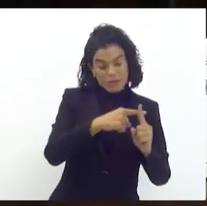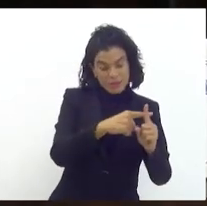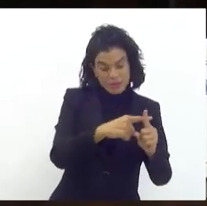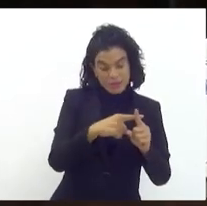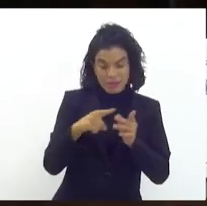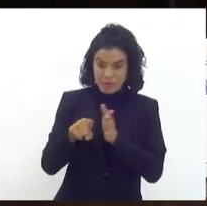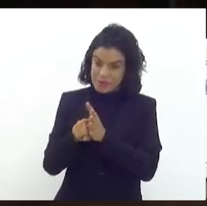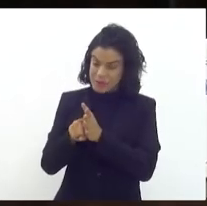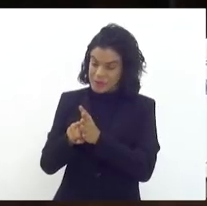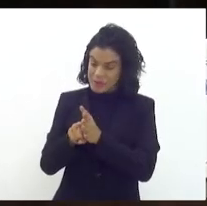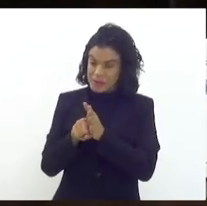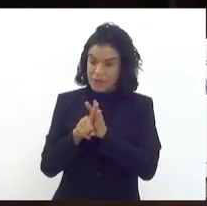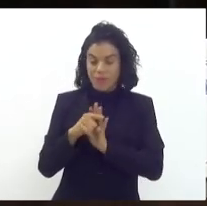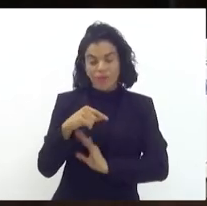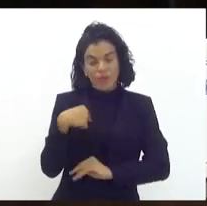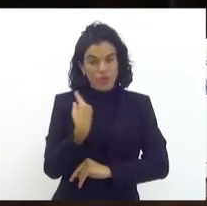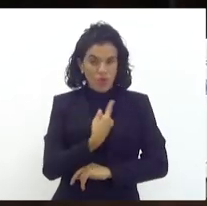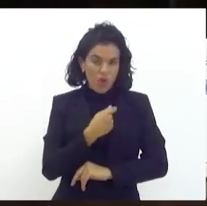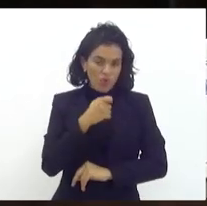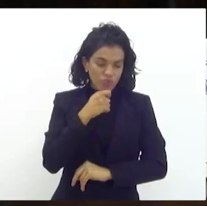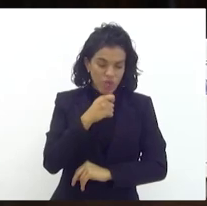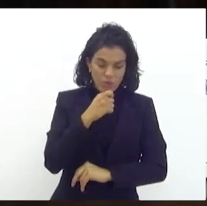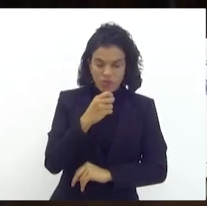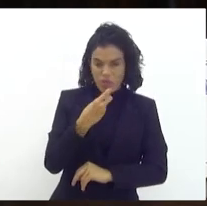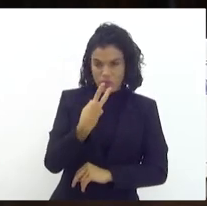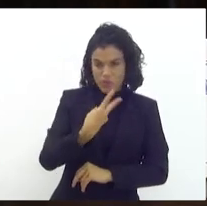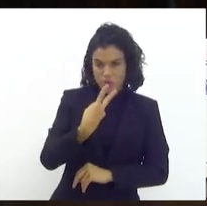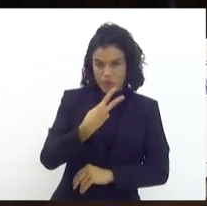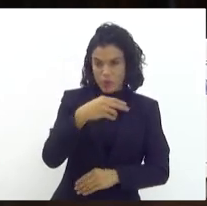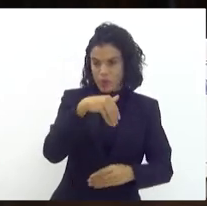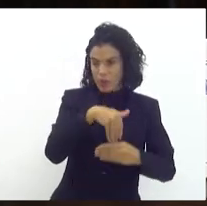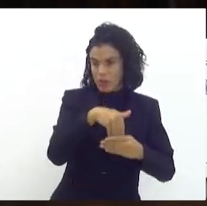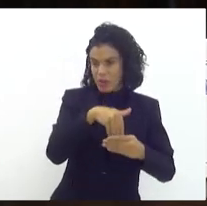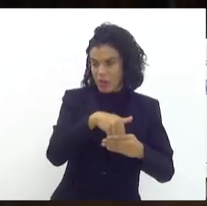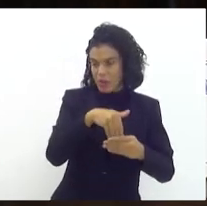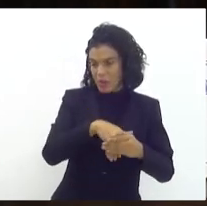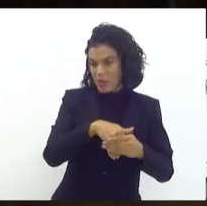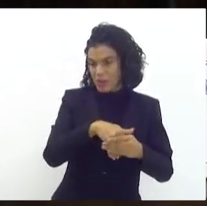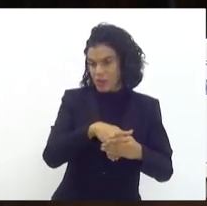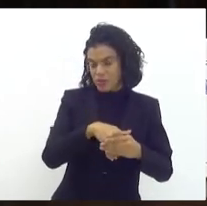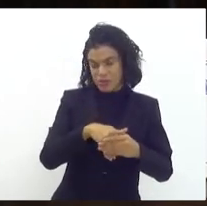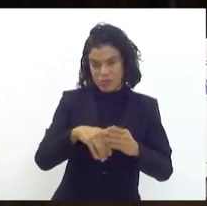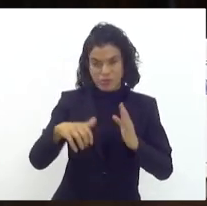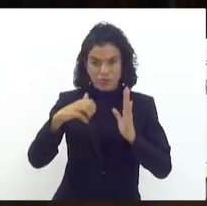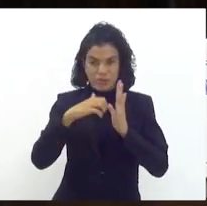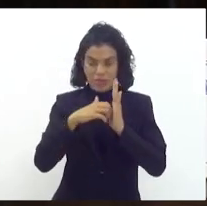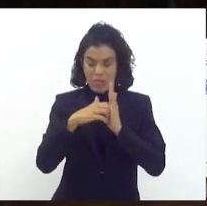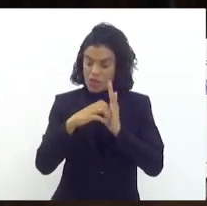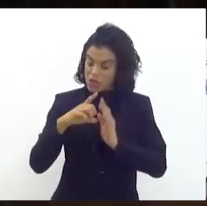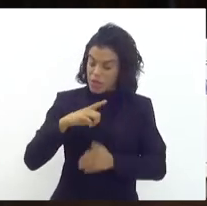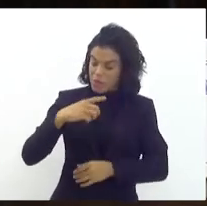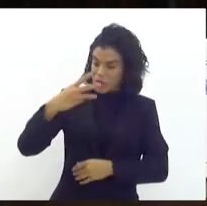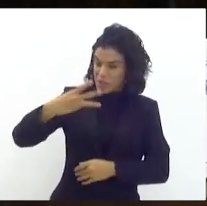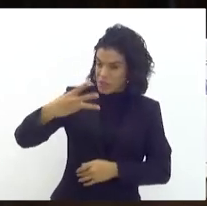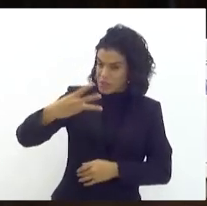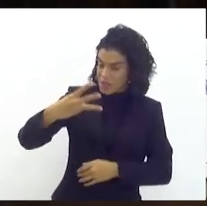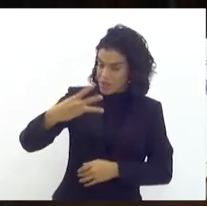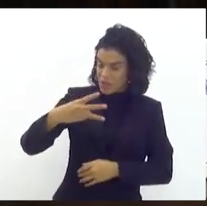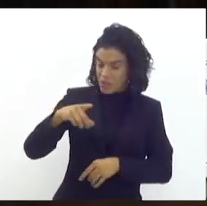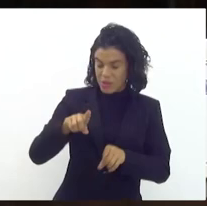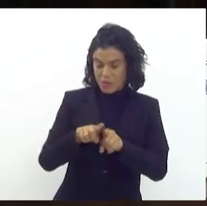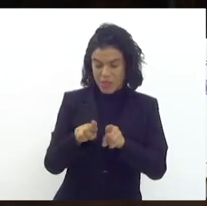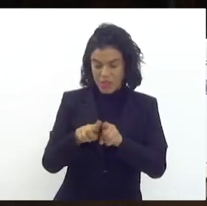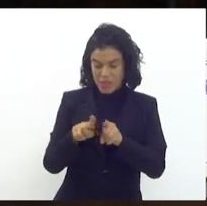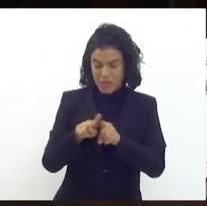não há quem diga que nós não temos só o segundo turno agora no senado nós Ainda temos um terceiro turno que será